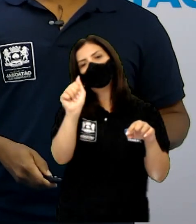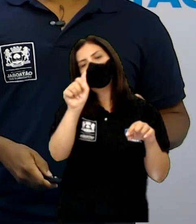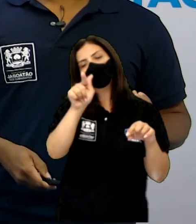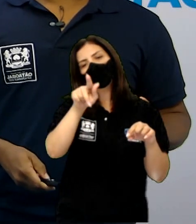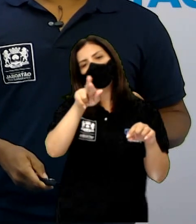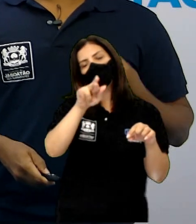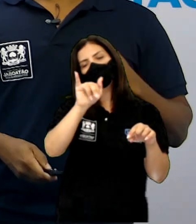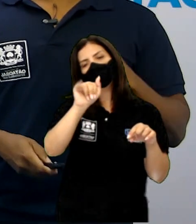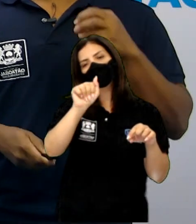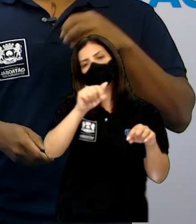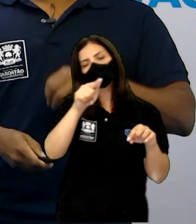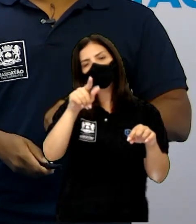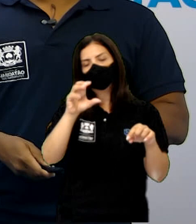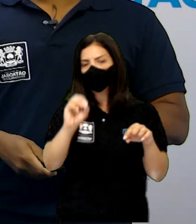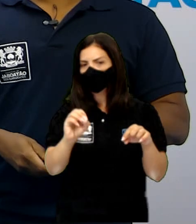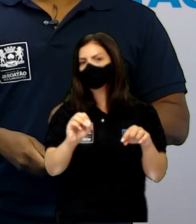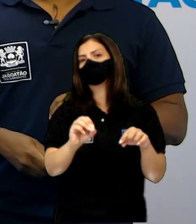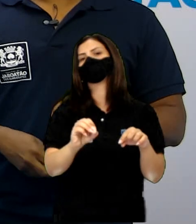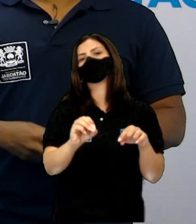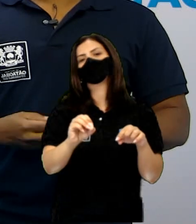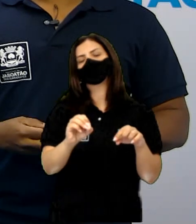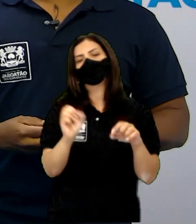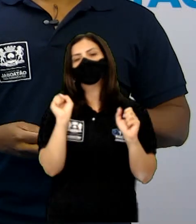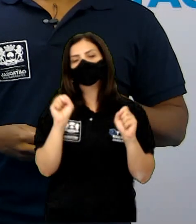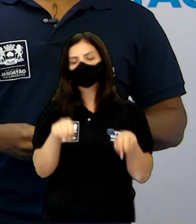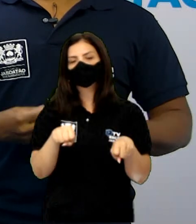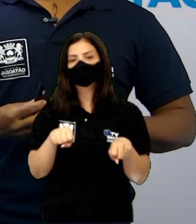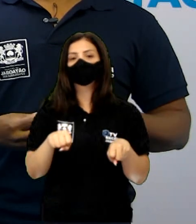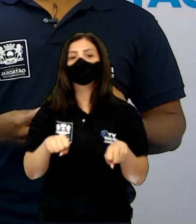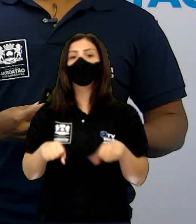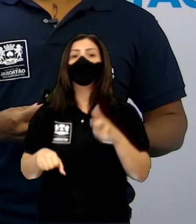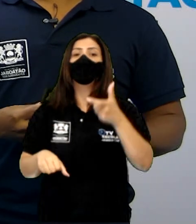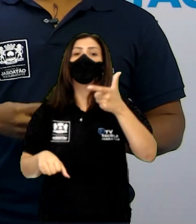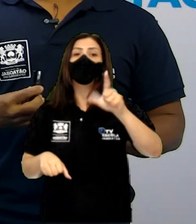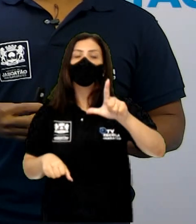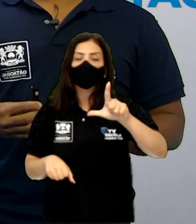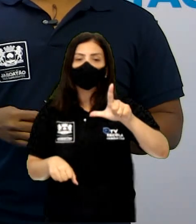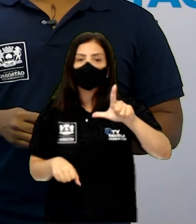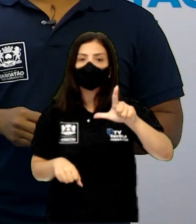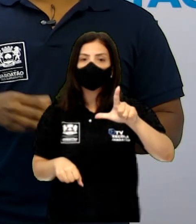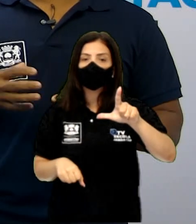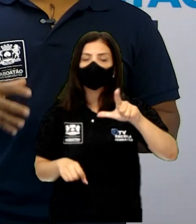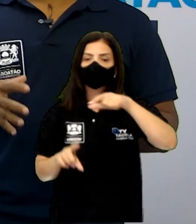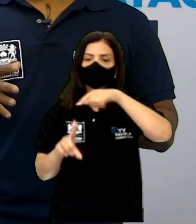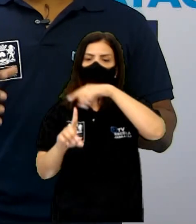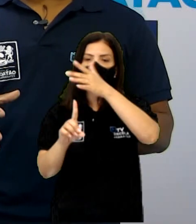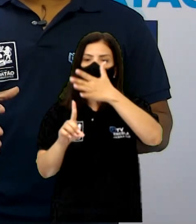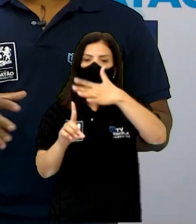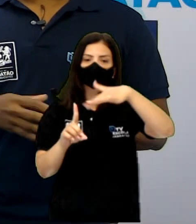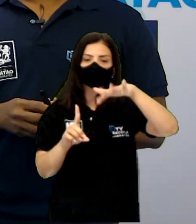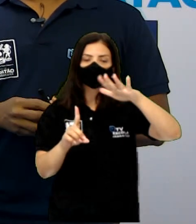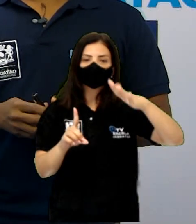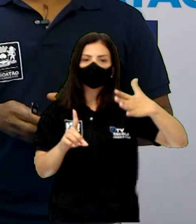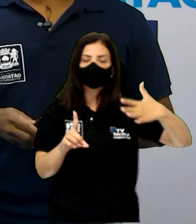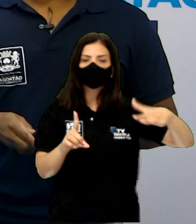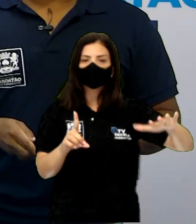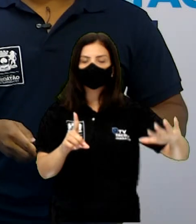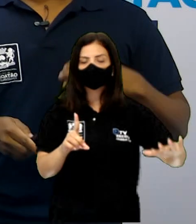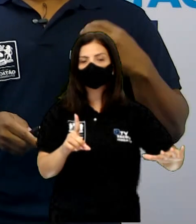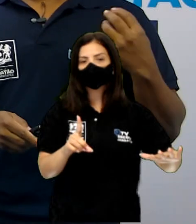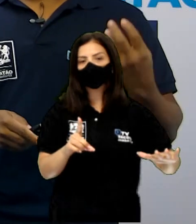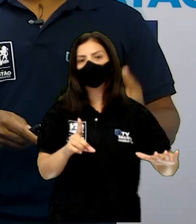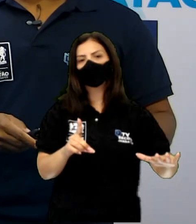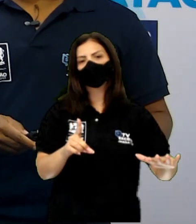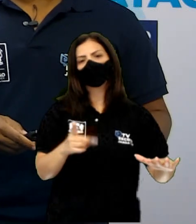na estação do outono, que é bem comum os produtores nessa época